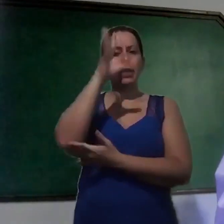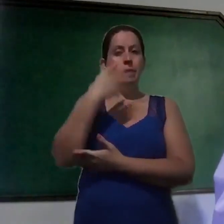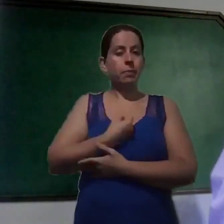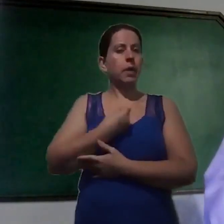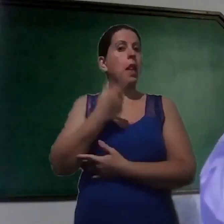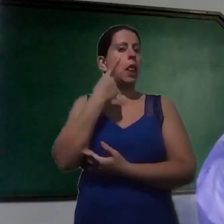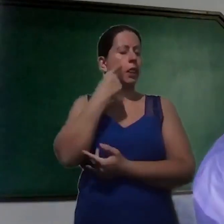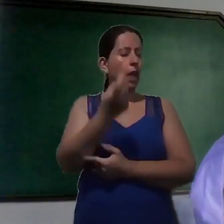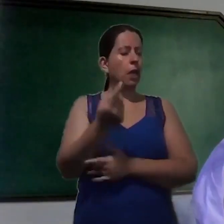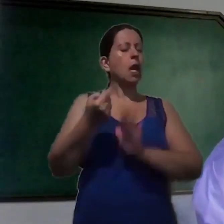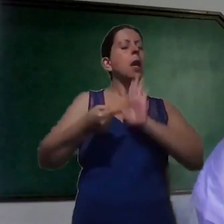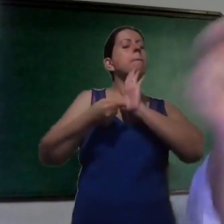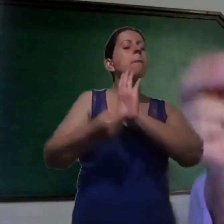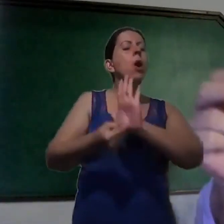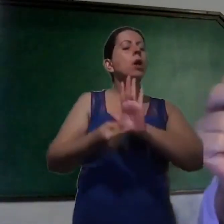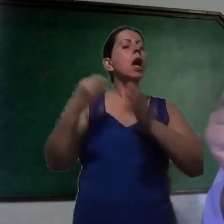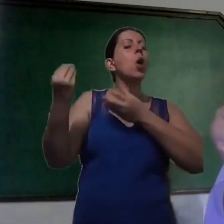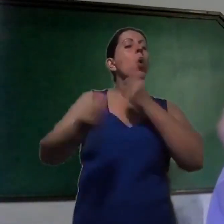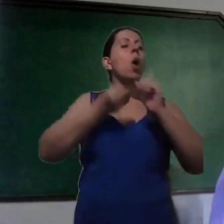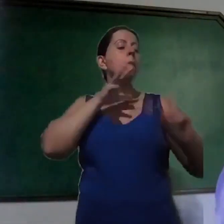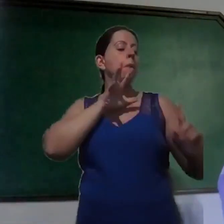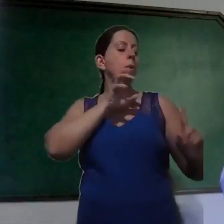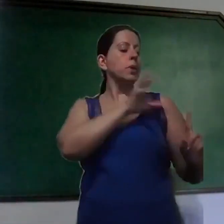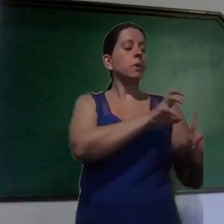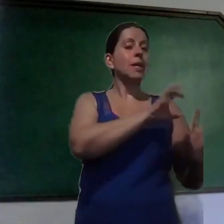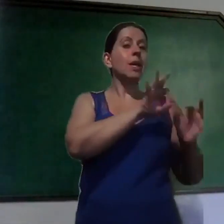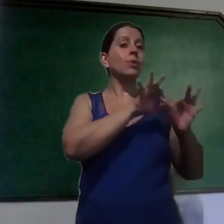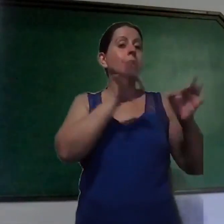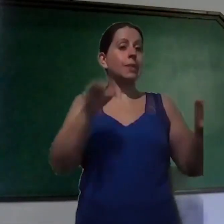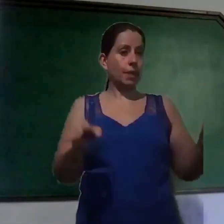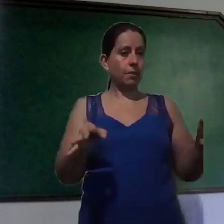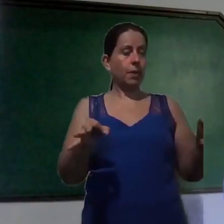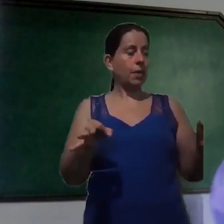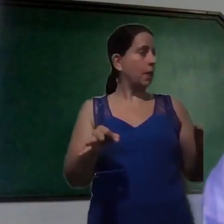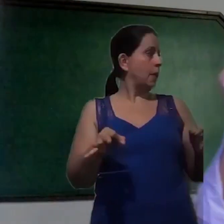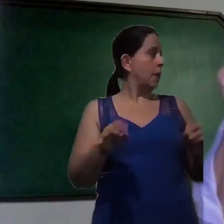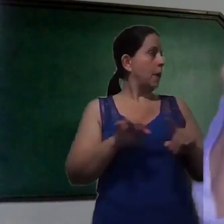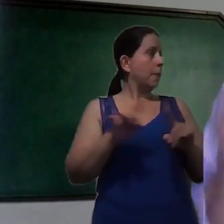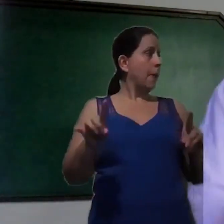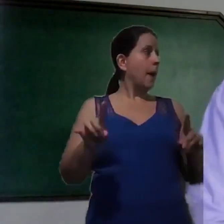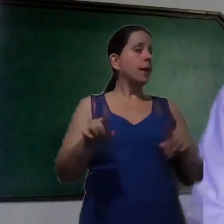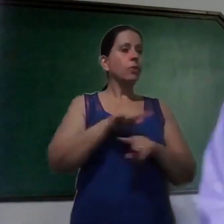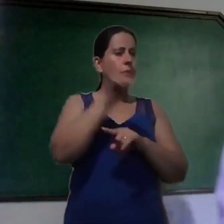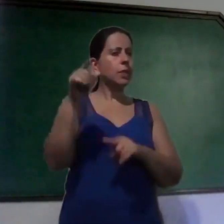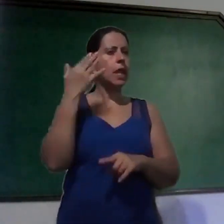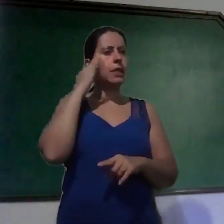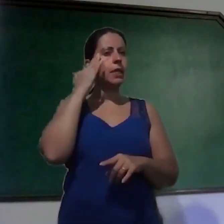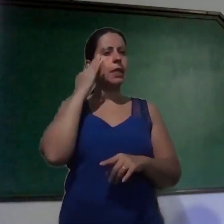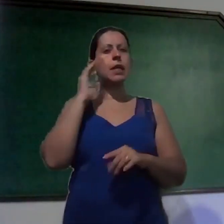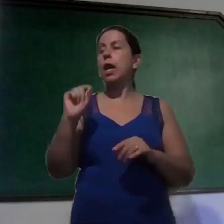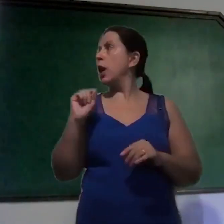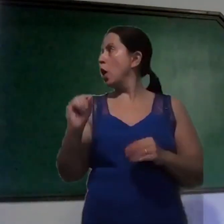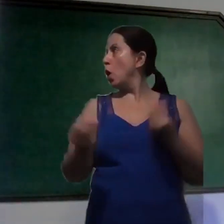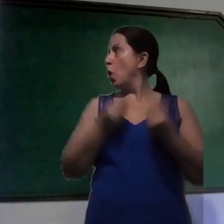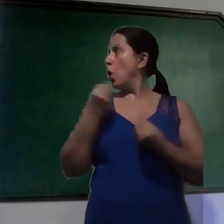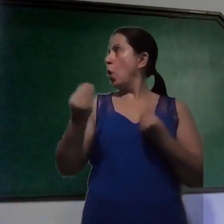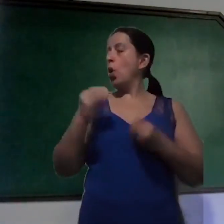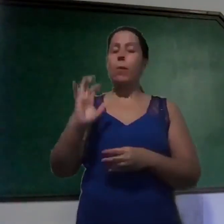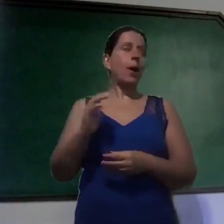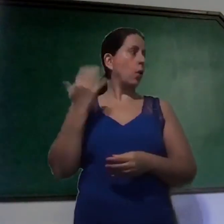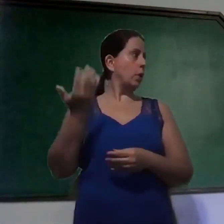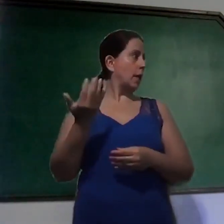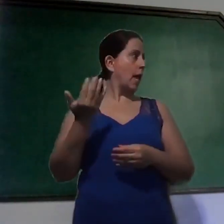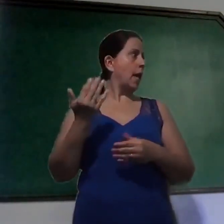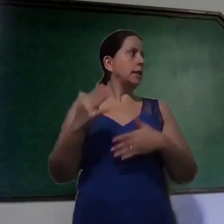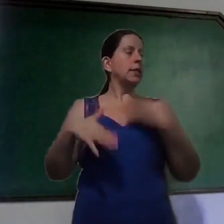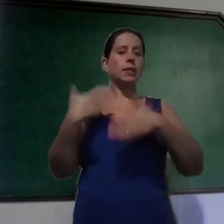um processo de obsessão simples. Mas para vocês entenderem como acontece esse processo. Então vamos assistir esse